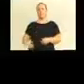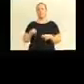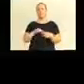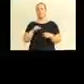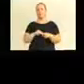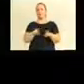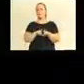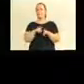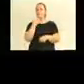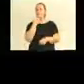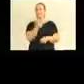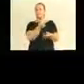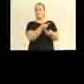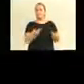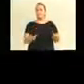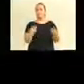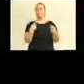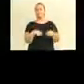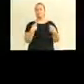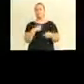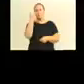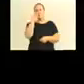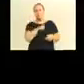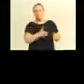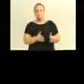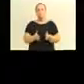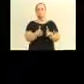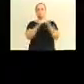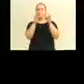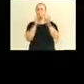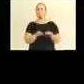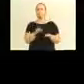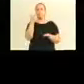pedidos necessários para que a gente possa fazer os encaminhamentos e atender